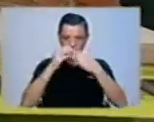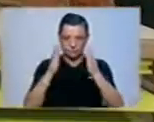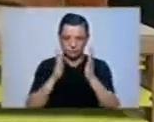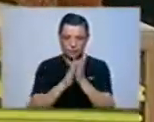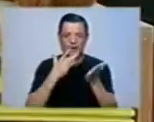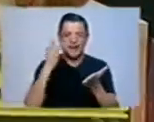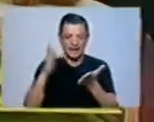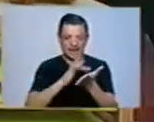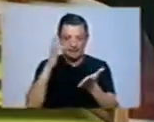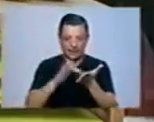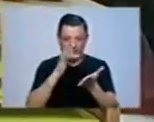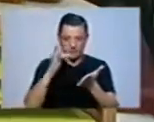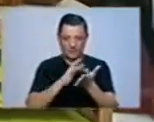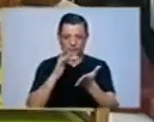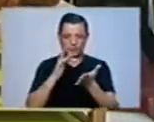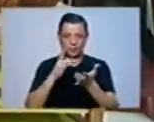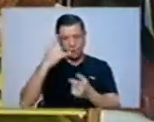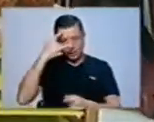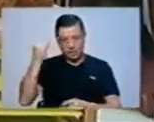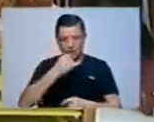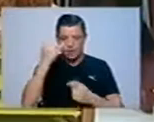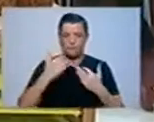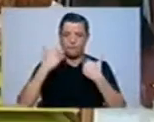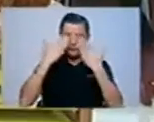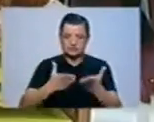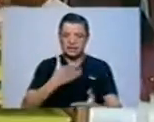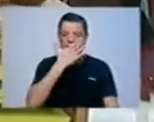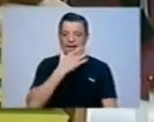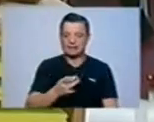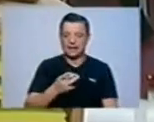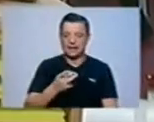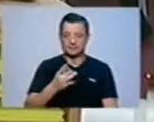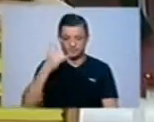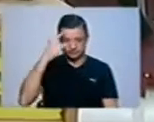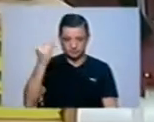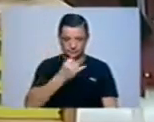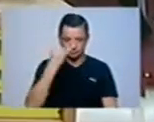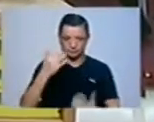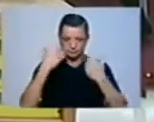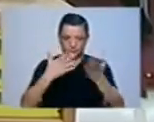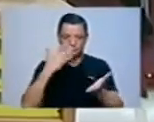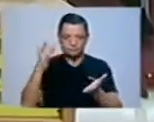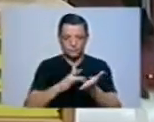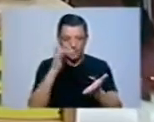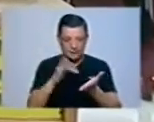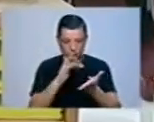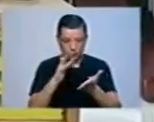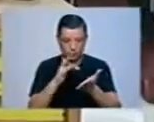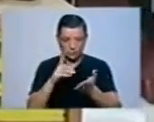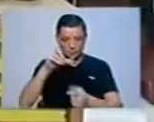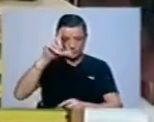em livro. Em livro Barriga Fit. É, por exemplo, uma boa sugestão para oferecer para Natal. Para oferecer Natal. Não é? Portanto, claro. A sugestão é oferecer o livro Barriga Fit. Sim.